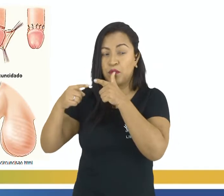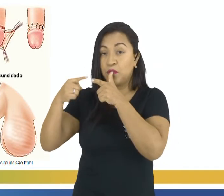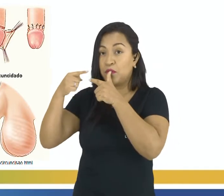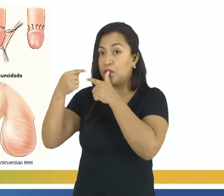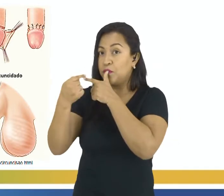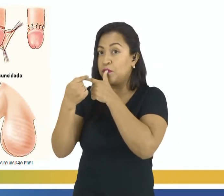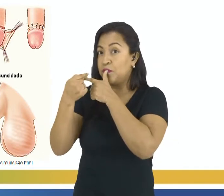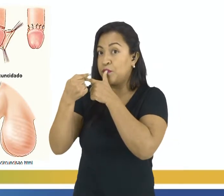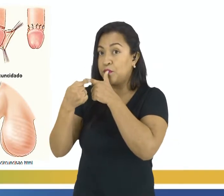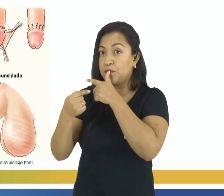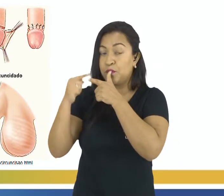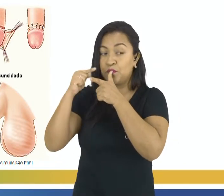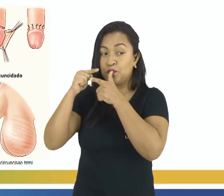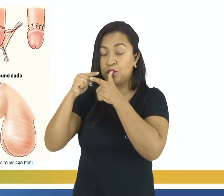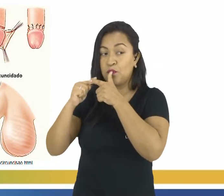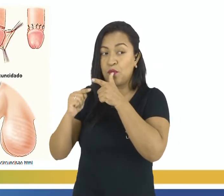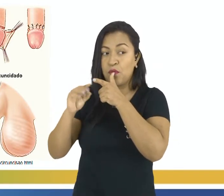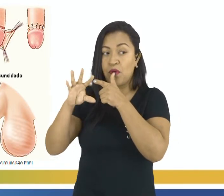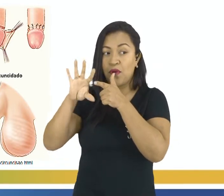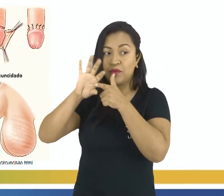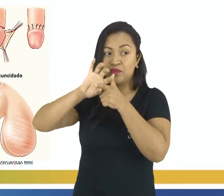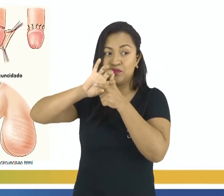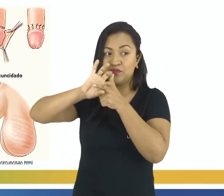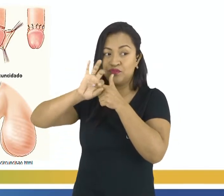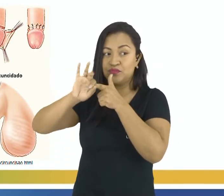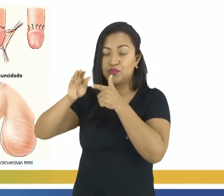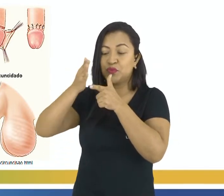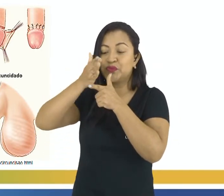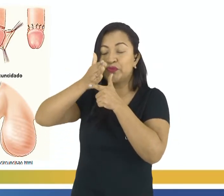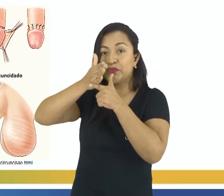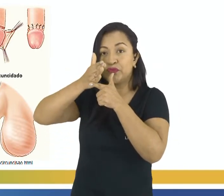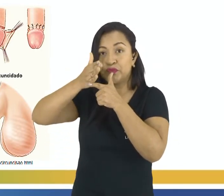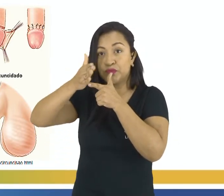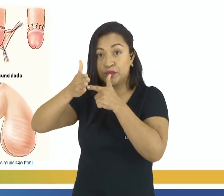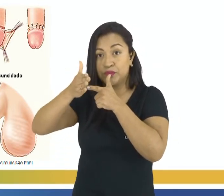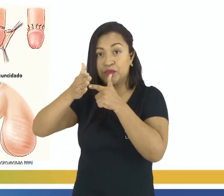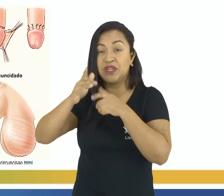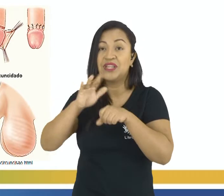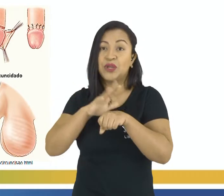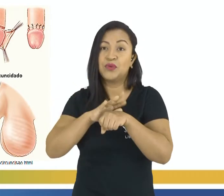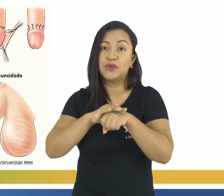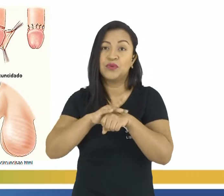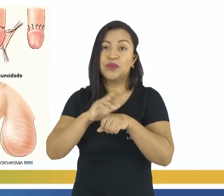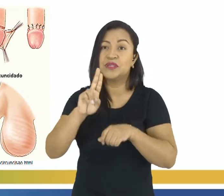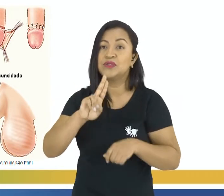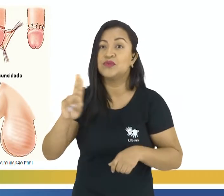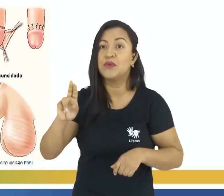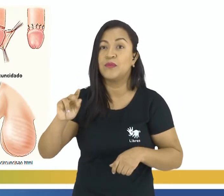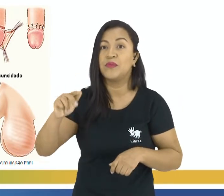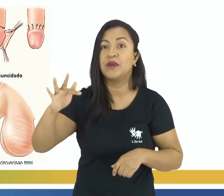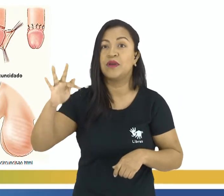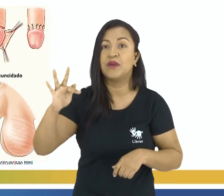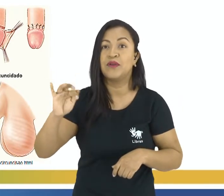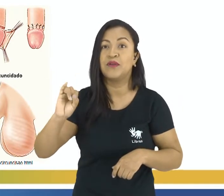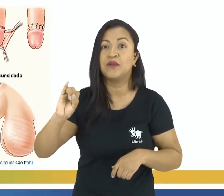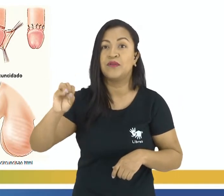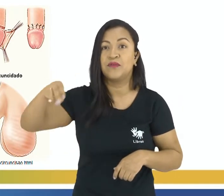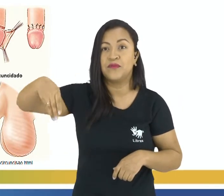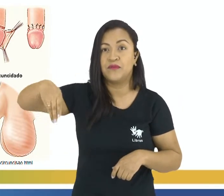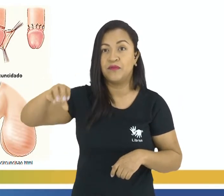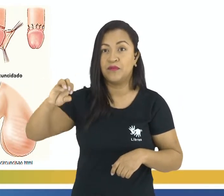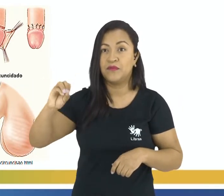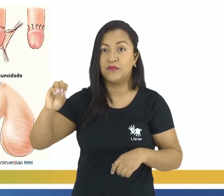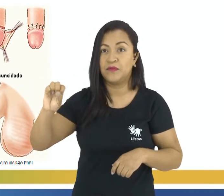quando a gente observa, é normal na infância a gente vê casos de crianças que têm uma doença chamada fimose. Fimose nada mais é do que